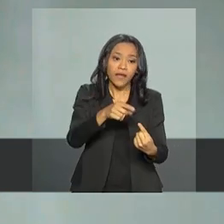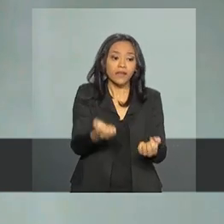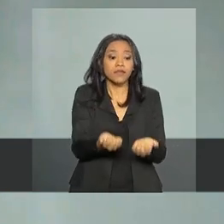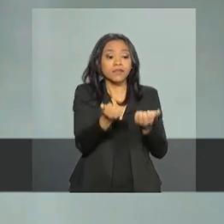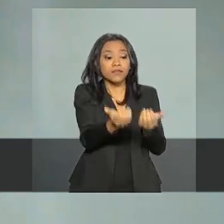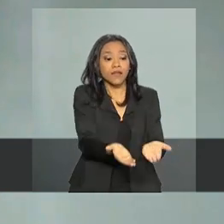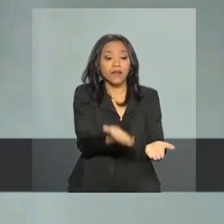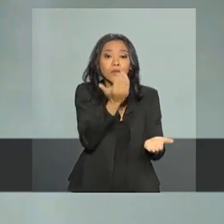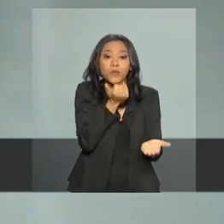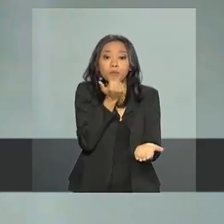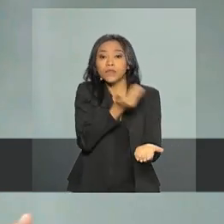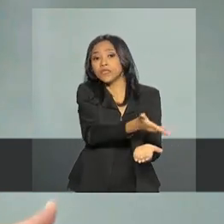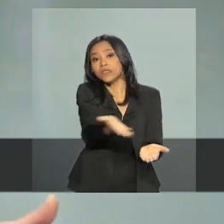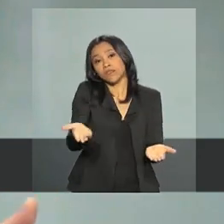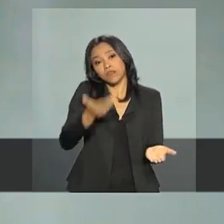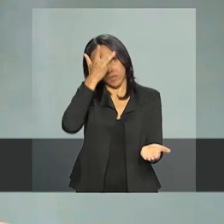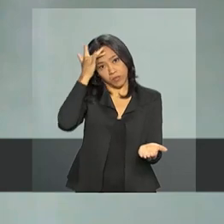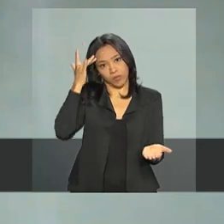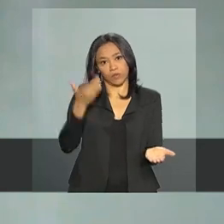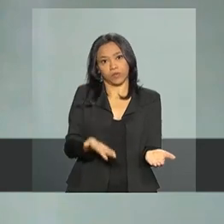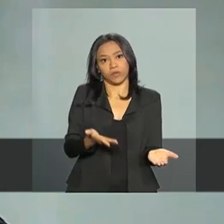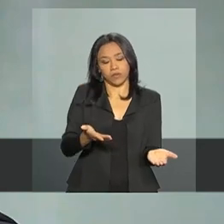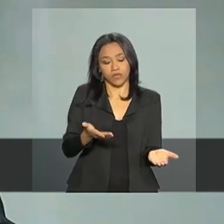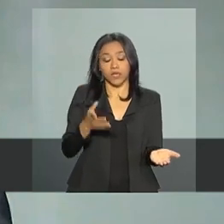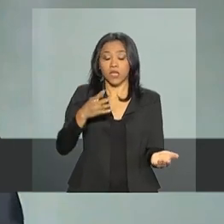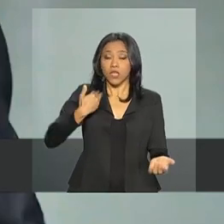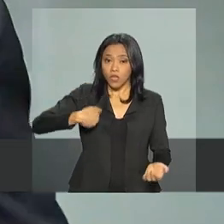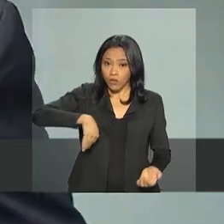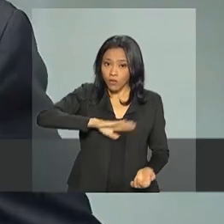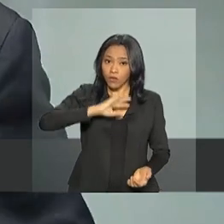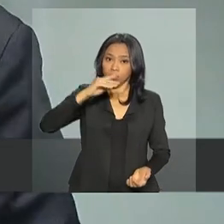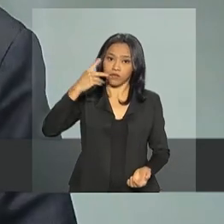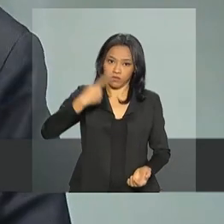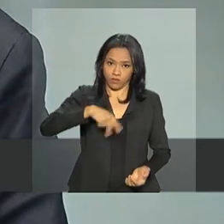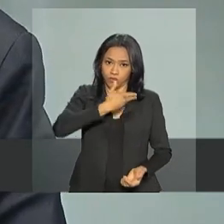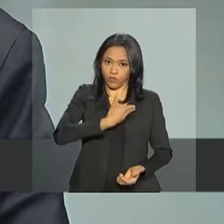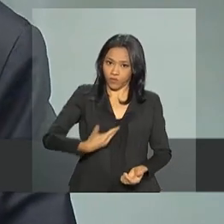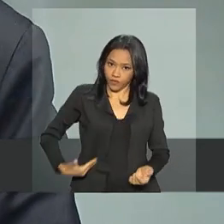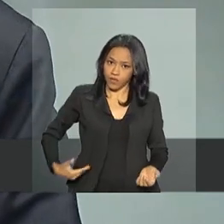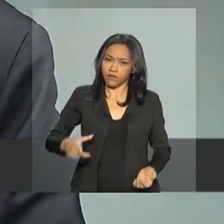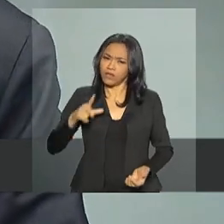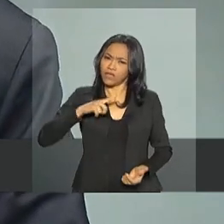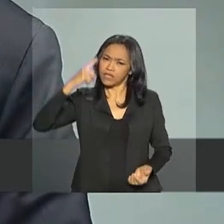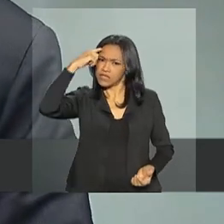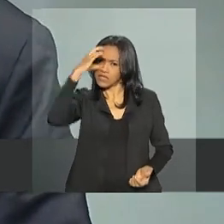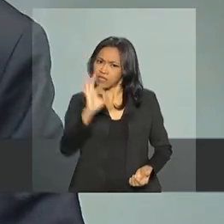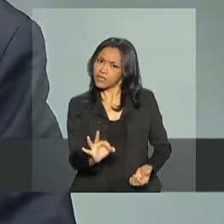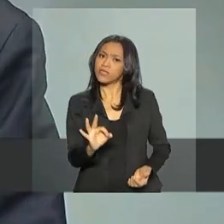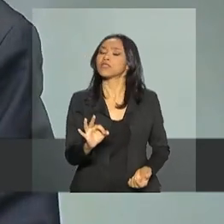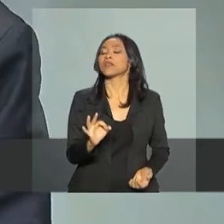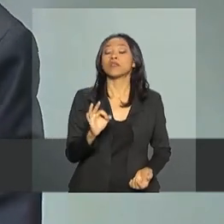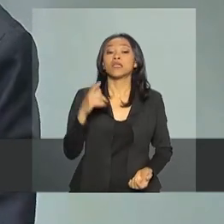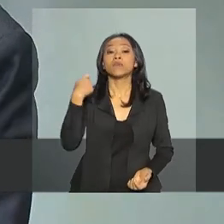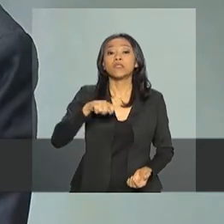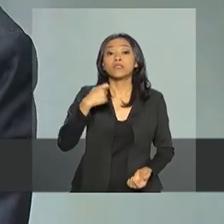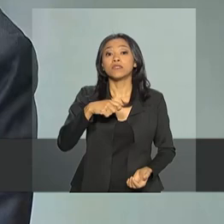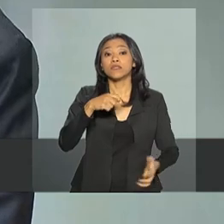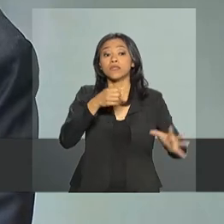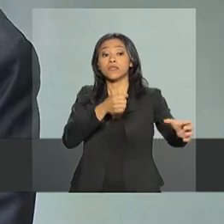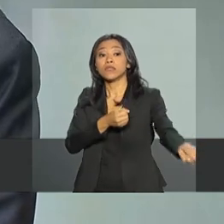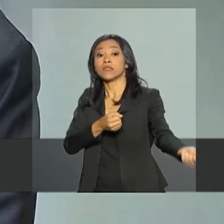alimentem minimamente, não é? Mas nós agora no governo, na convicção mais absoluta de que é preciso